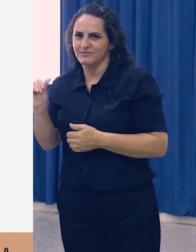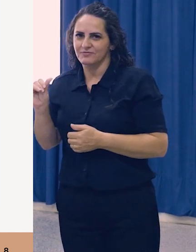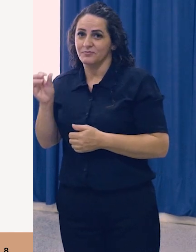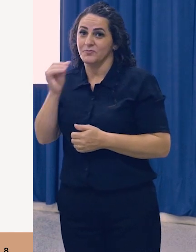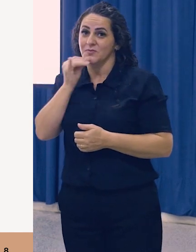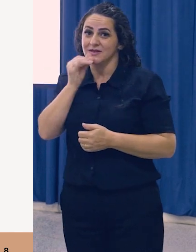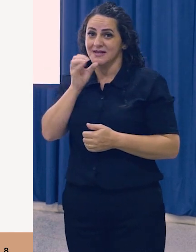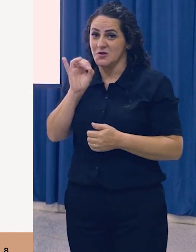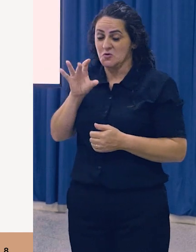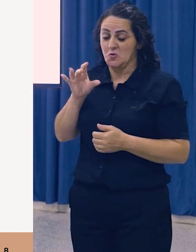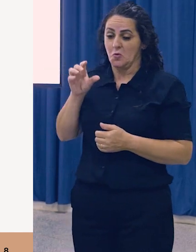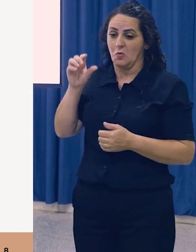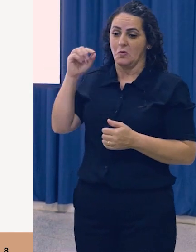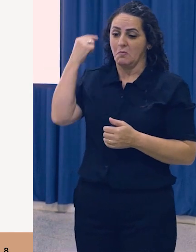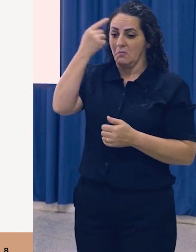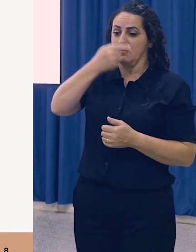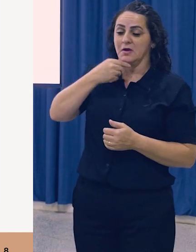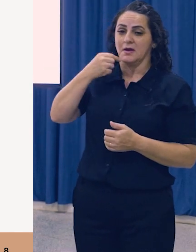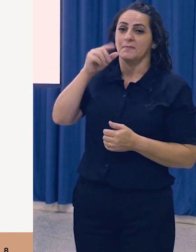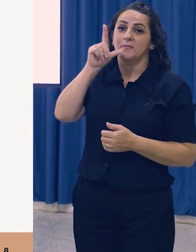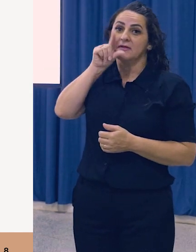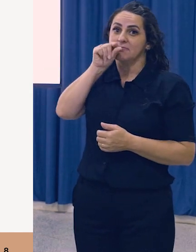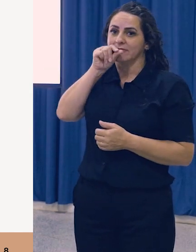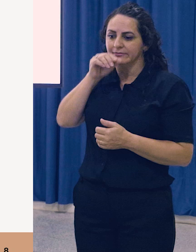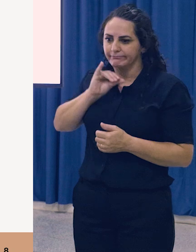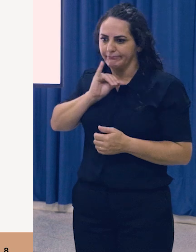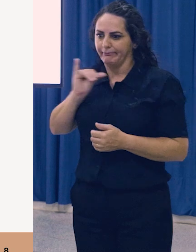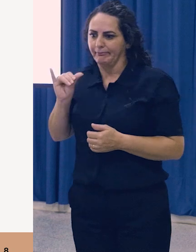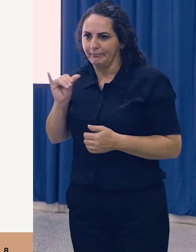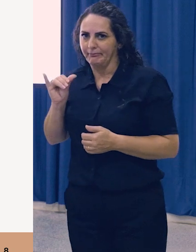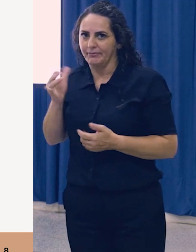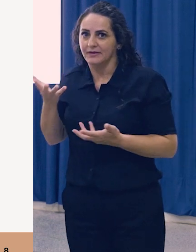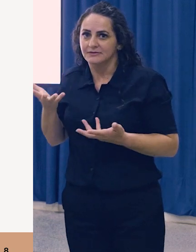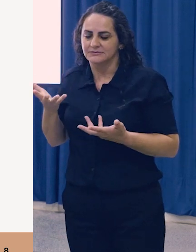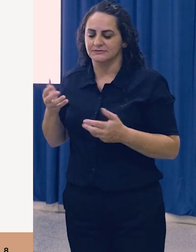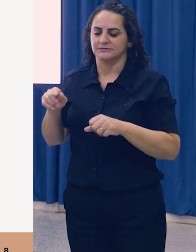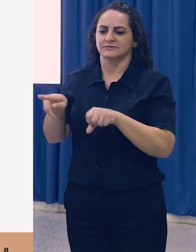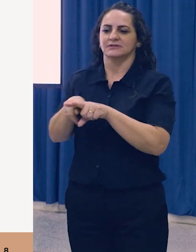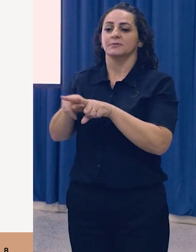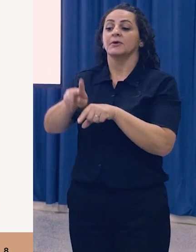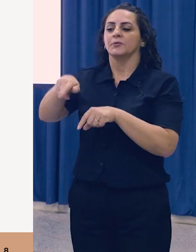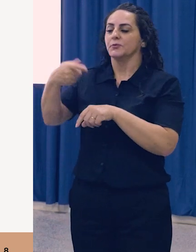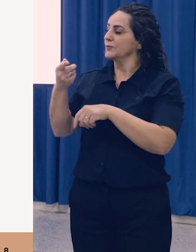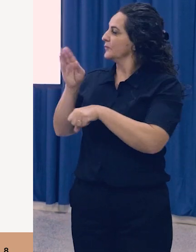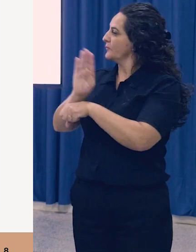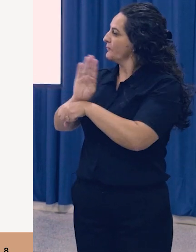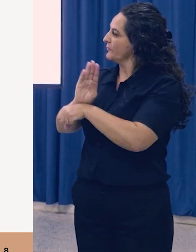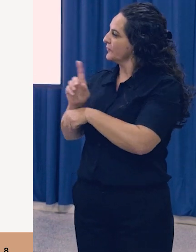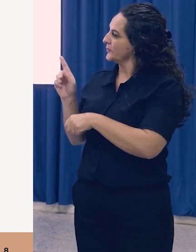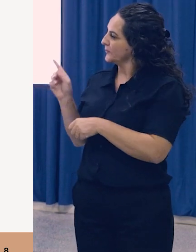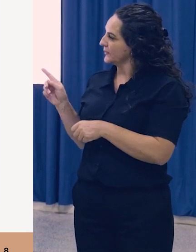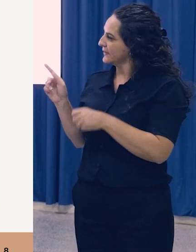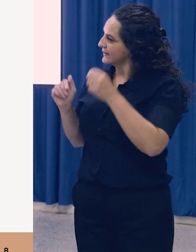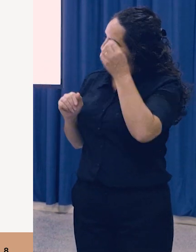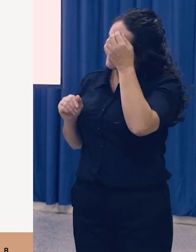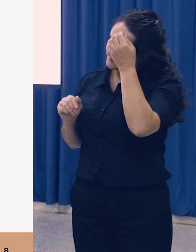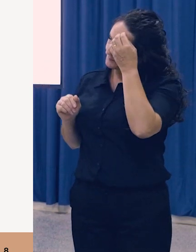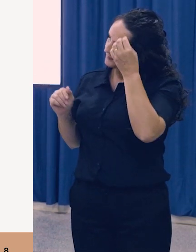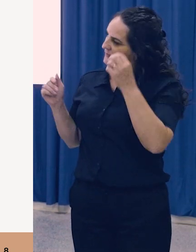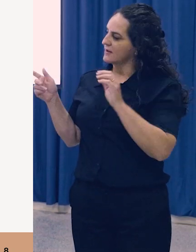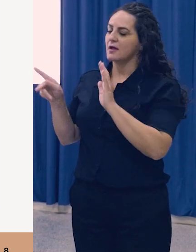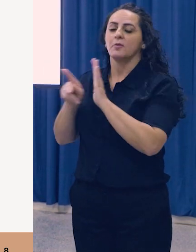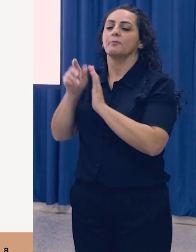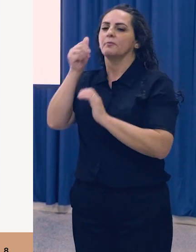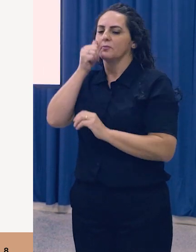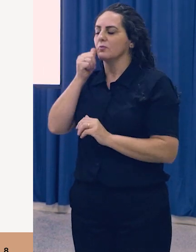de pássaro decapitada me contou. Já esse outro filme, a Pearl, que é sobre